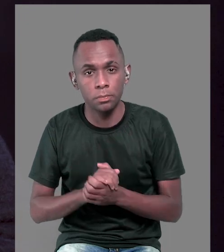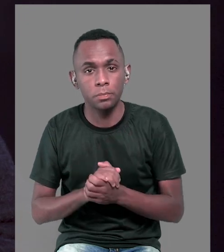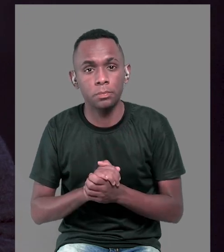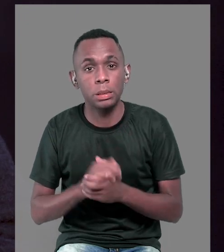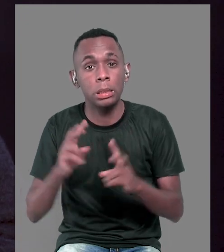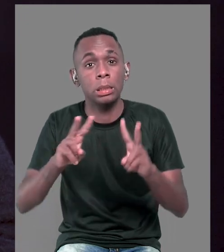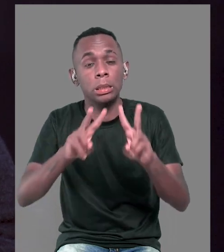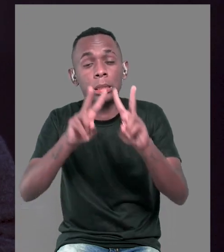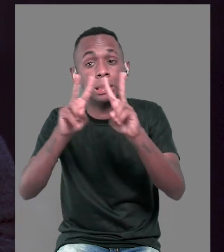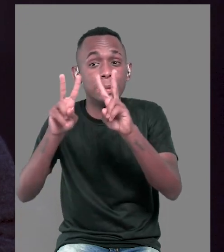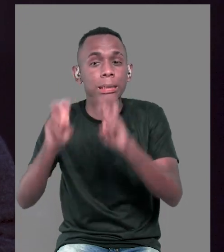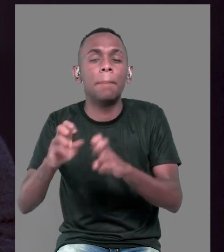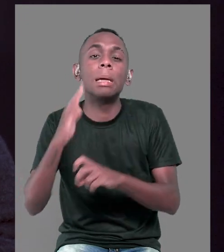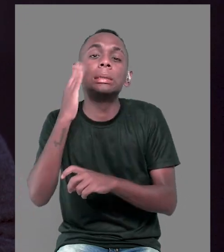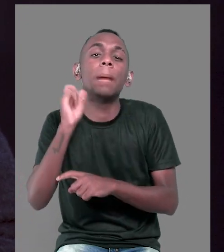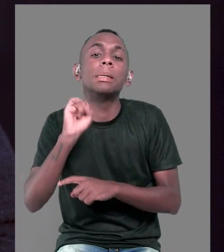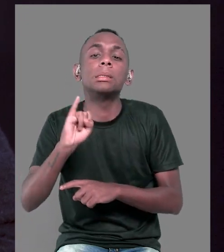Trata-se de saber se este mundo